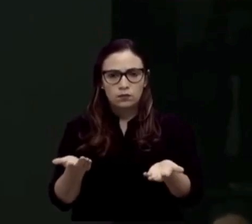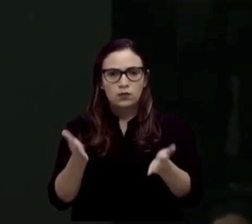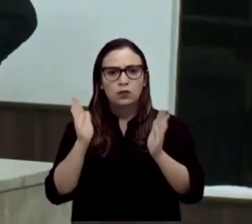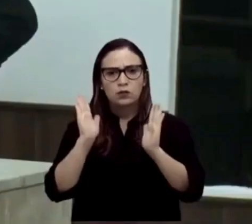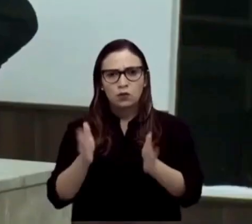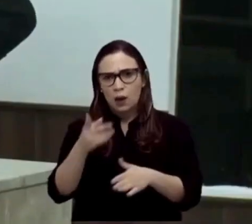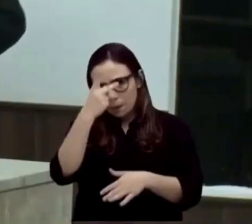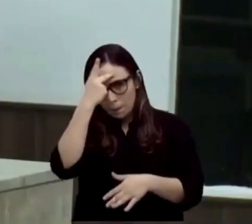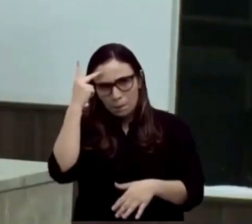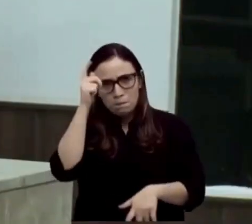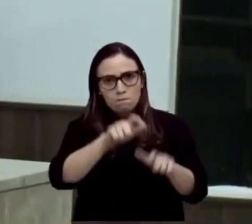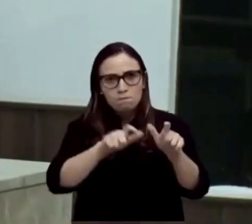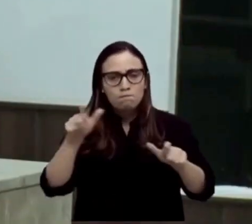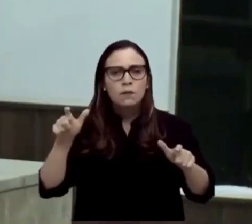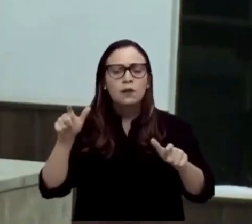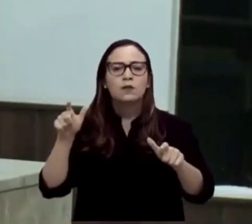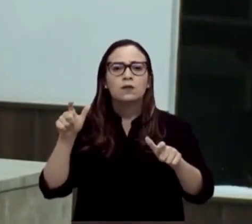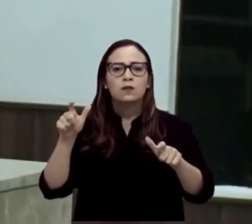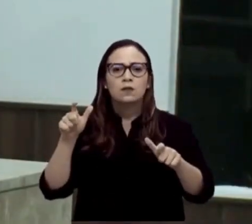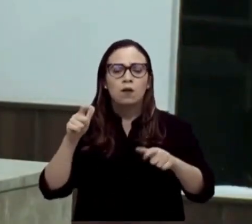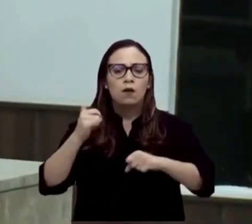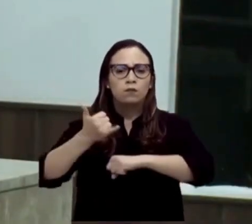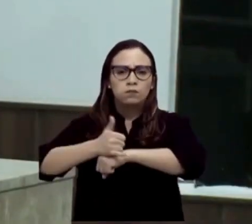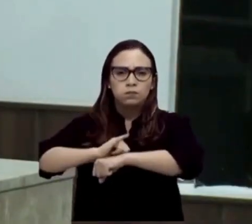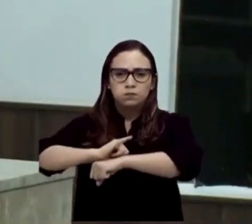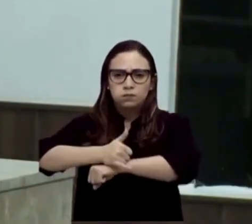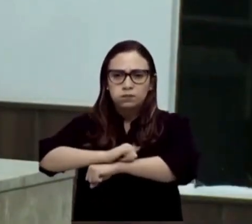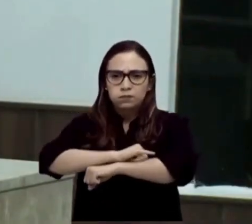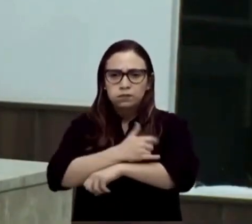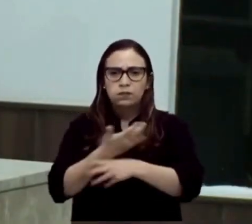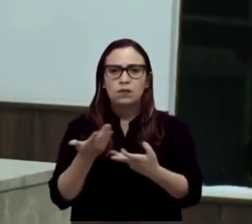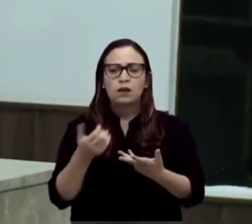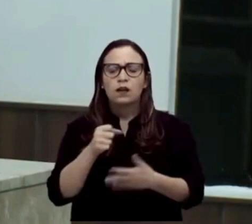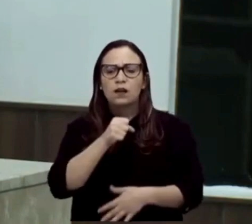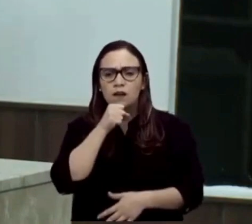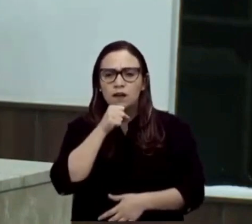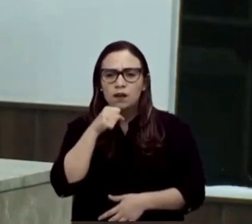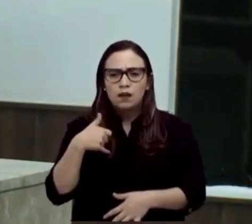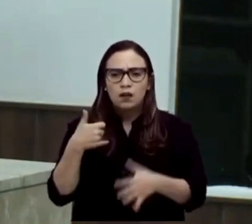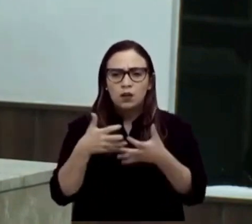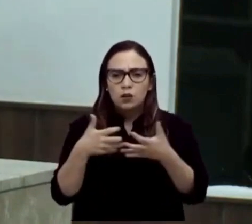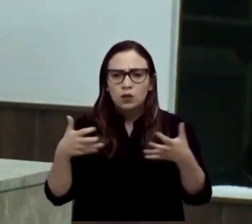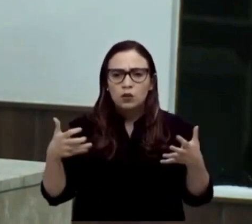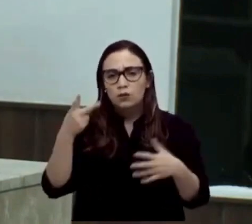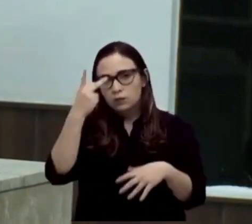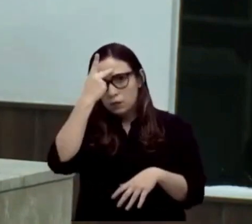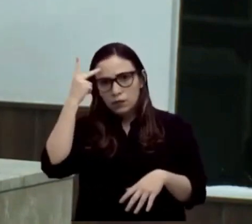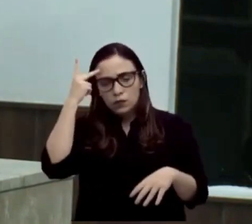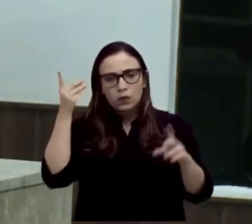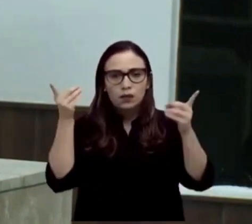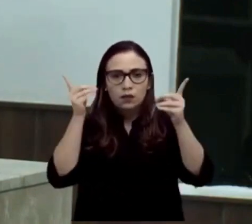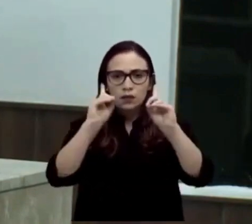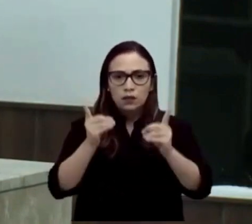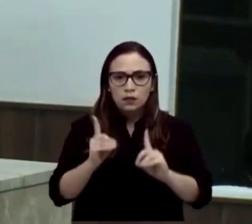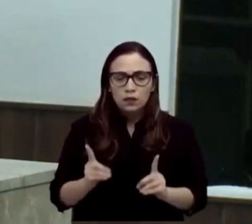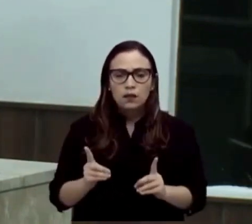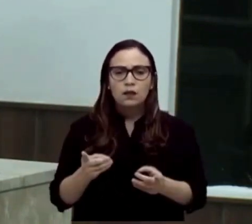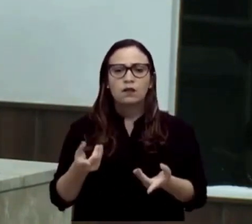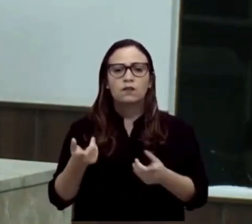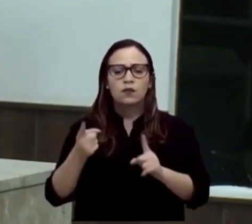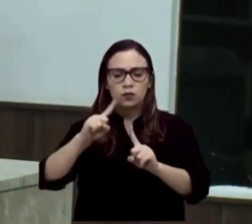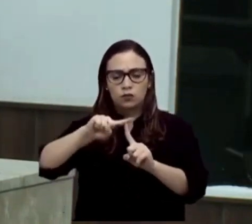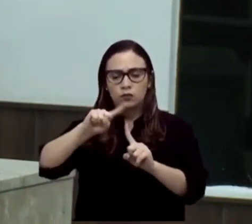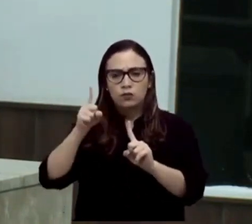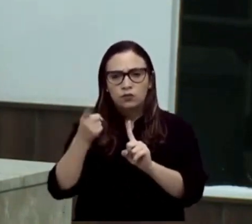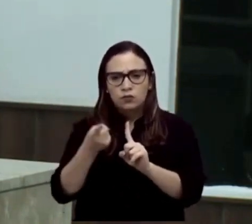relatos absurdos de pessoas gordas, de idosos, de pessoas com deficiência, de mulheres